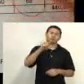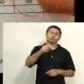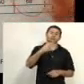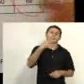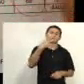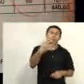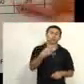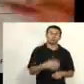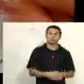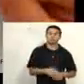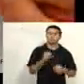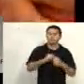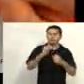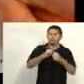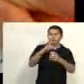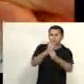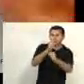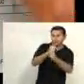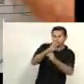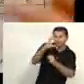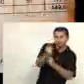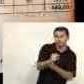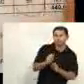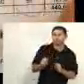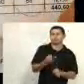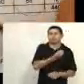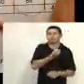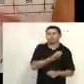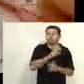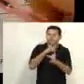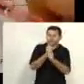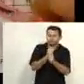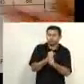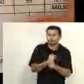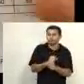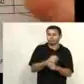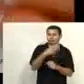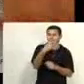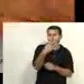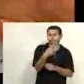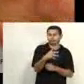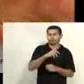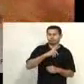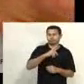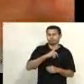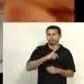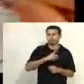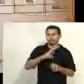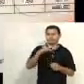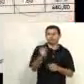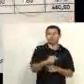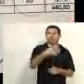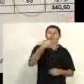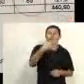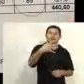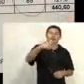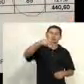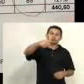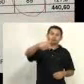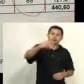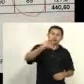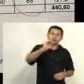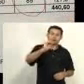78,4. Eu fazendo a soma desses valores, pessoal, desses 3 valores, eu tenho um total de